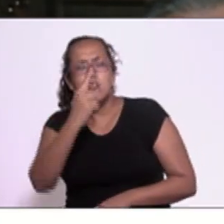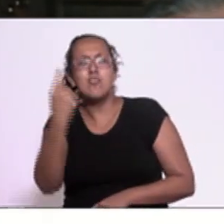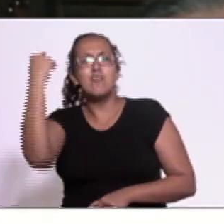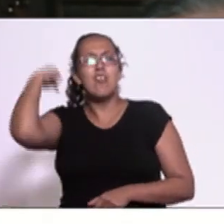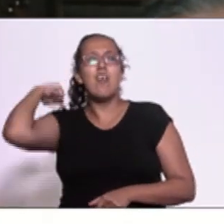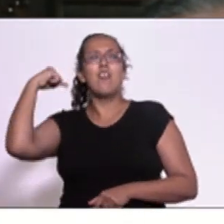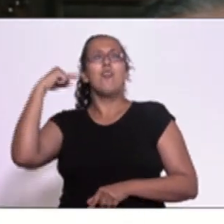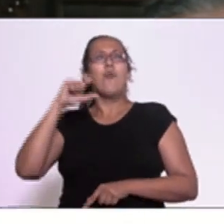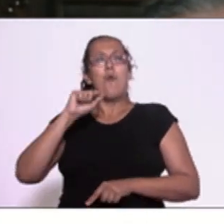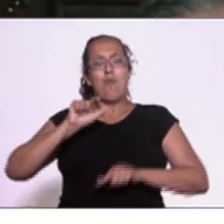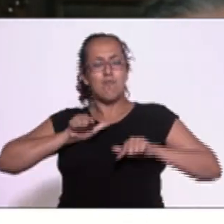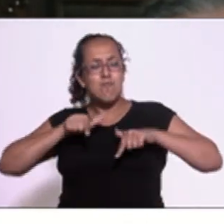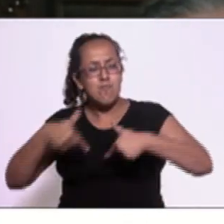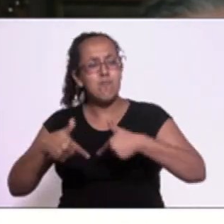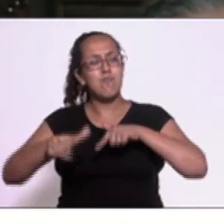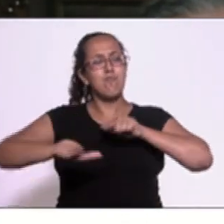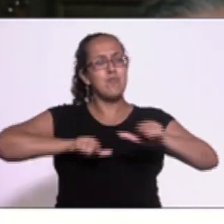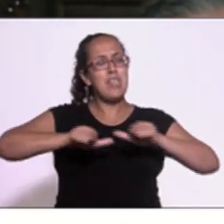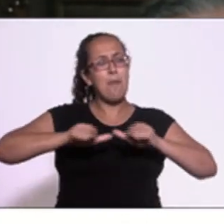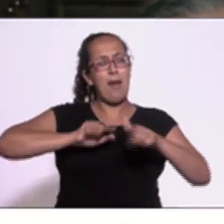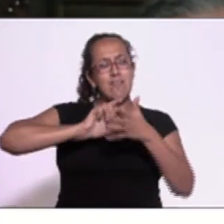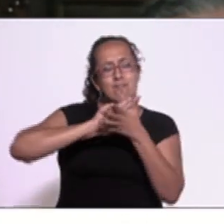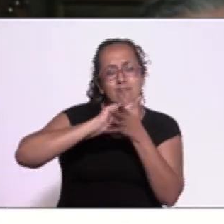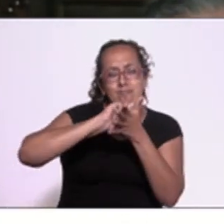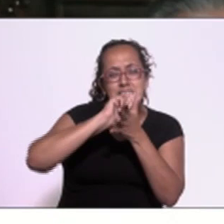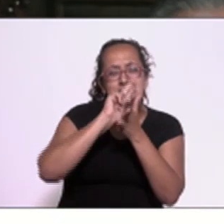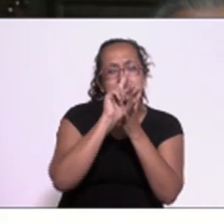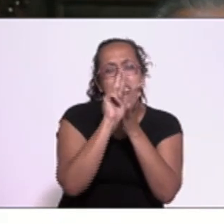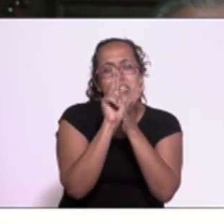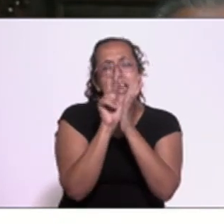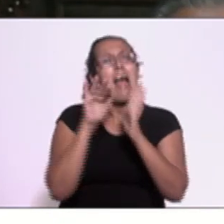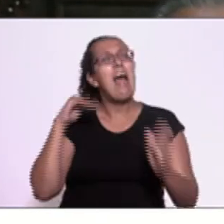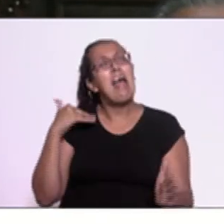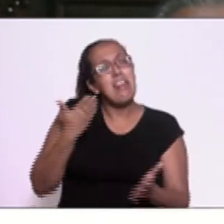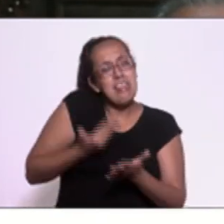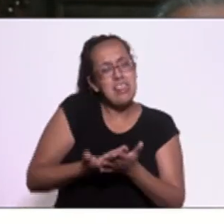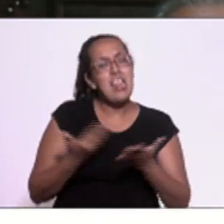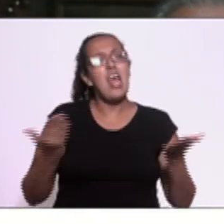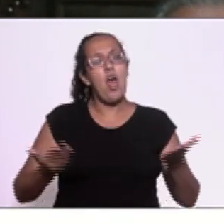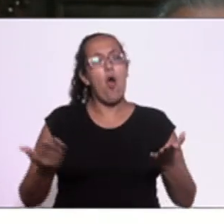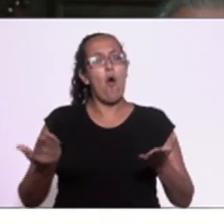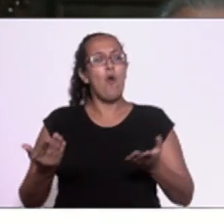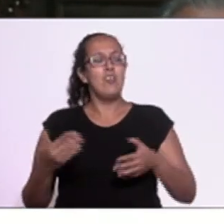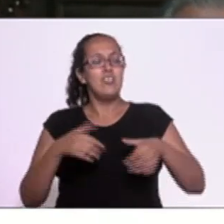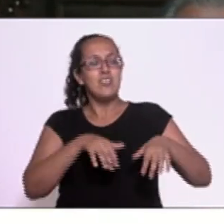nepotismo, do corporativismo que deformavam e ainda deformam nossa República.